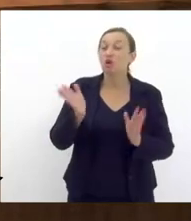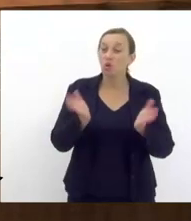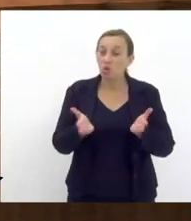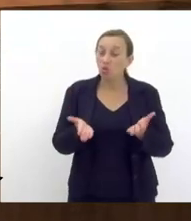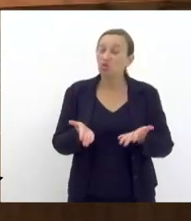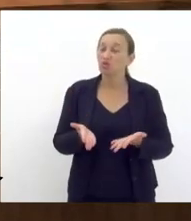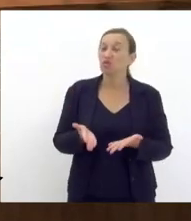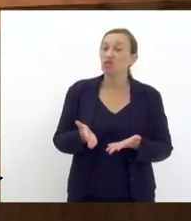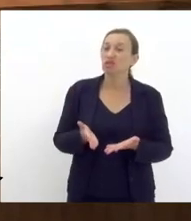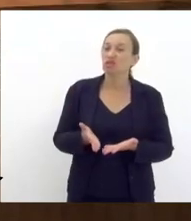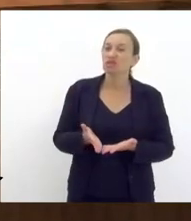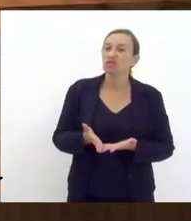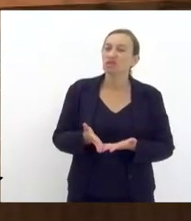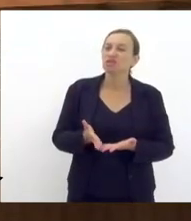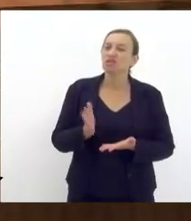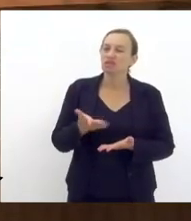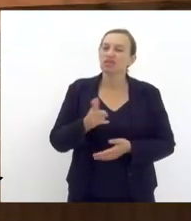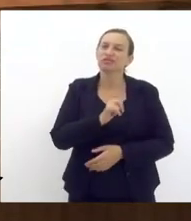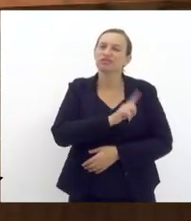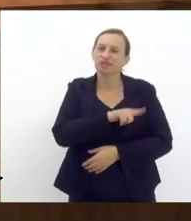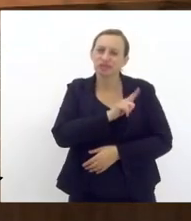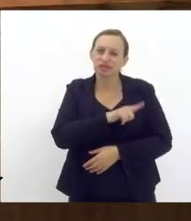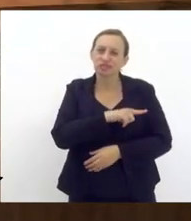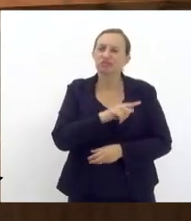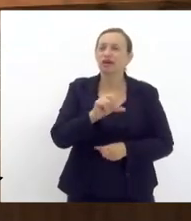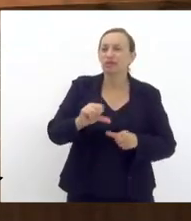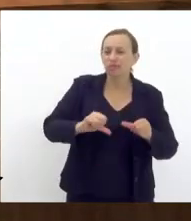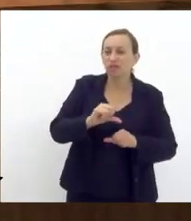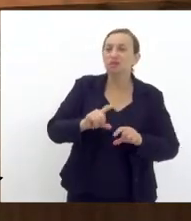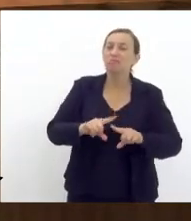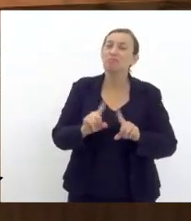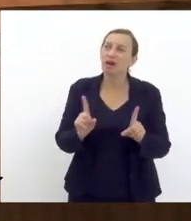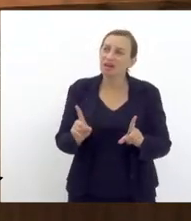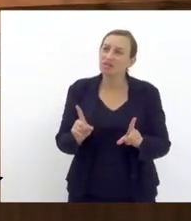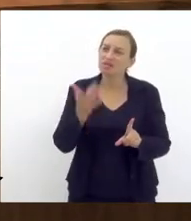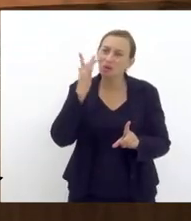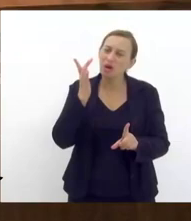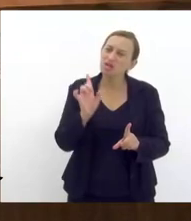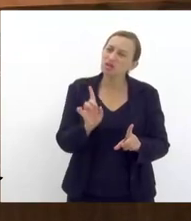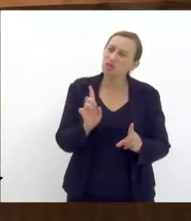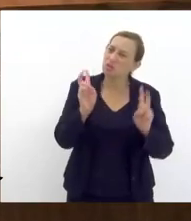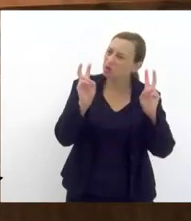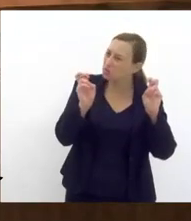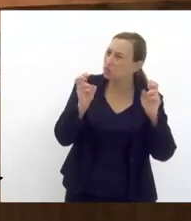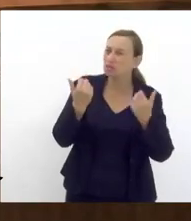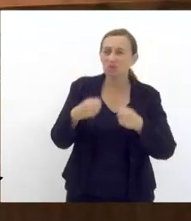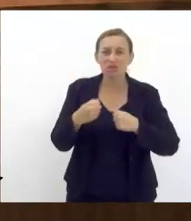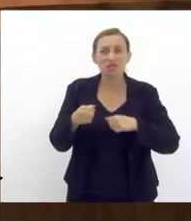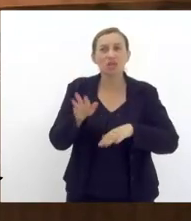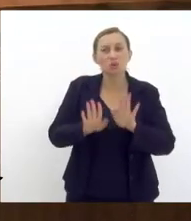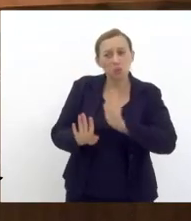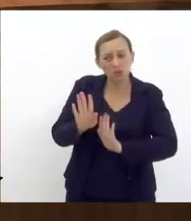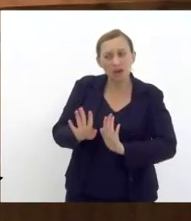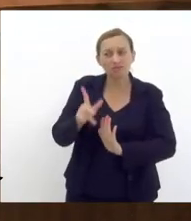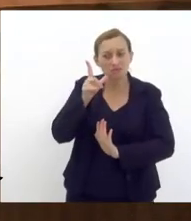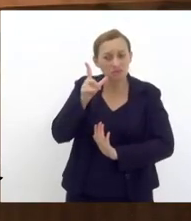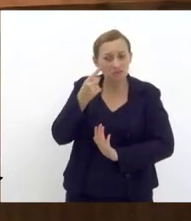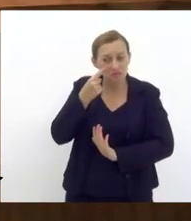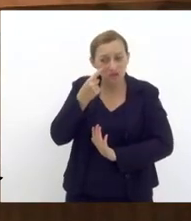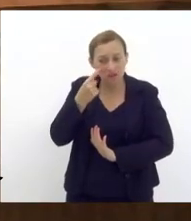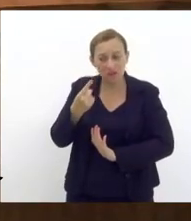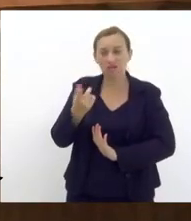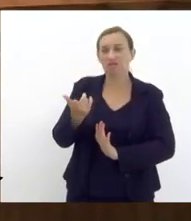já existe a gestão tá em transição enfim mas eu acho que é só uma questão que a gente tem que olhar é muito de perto